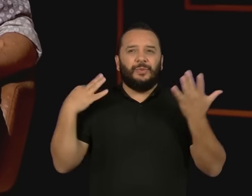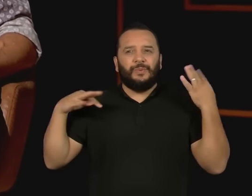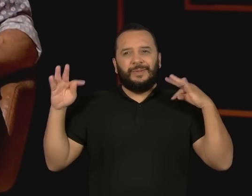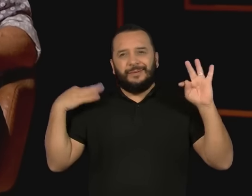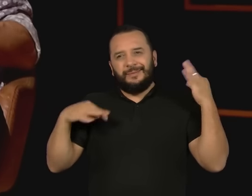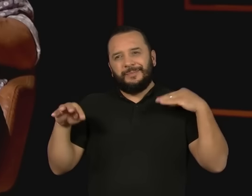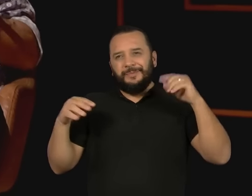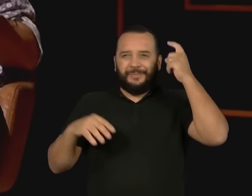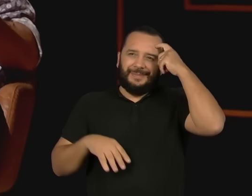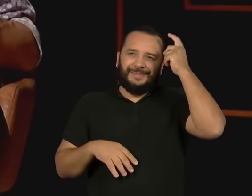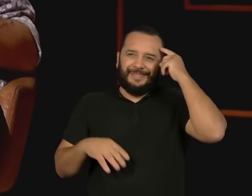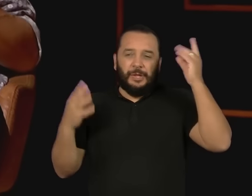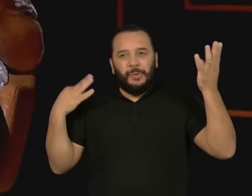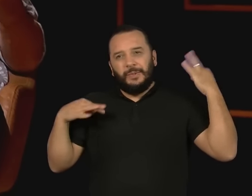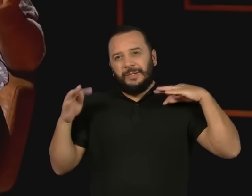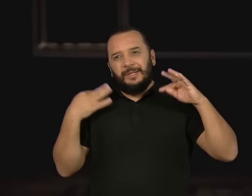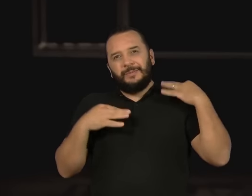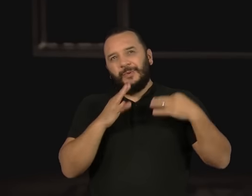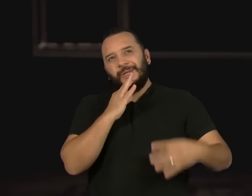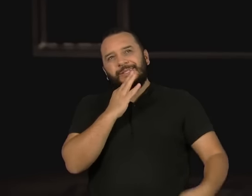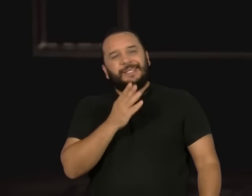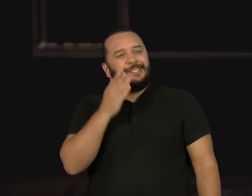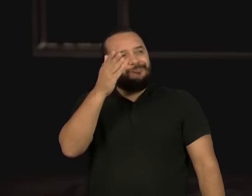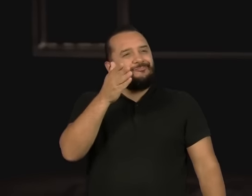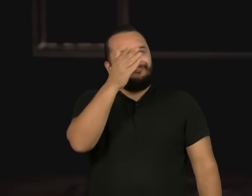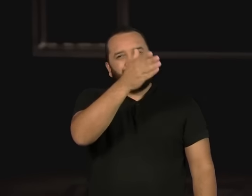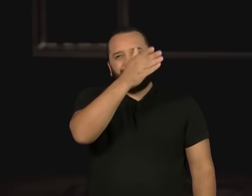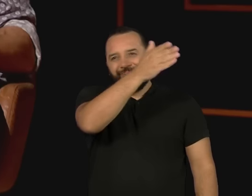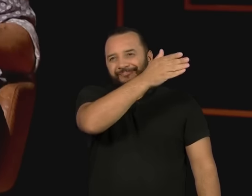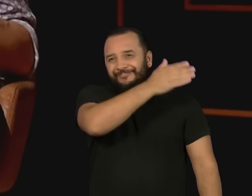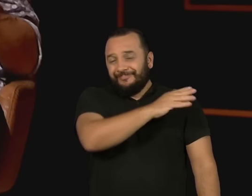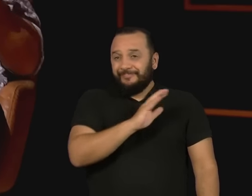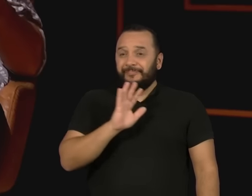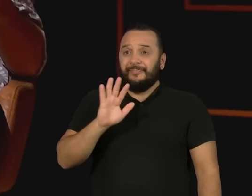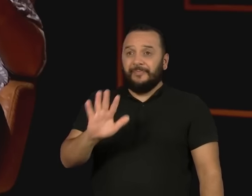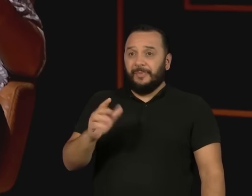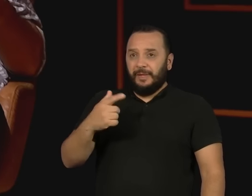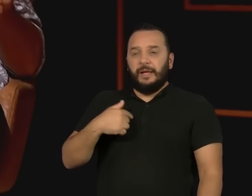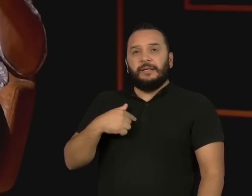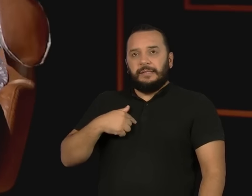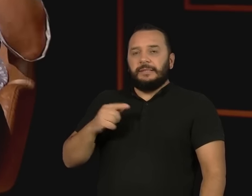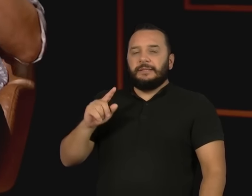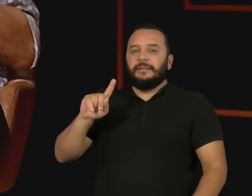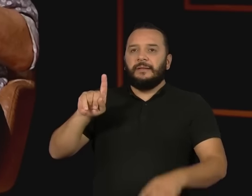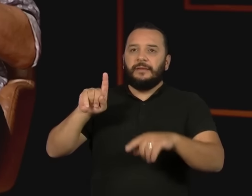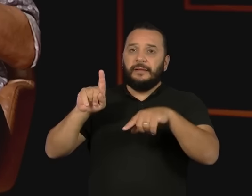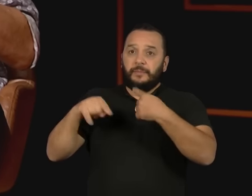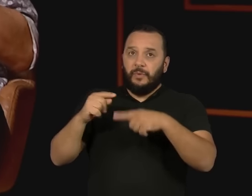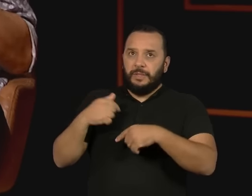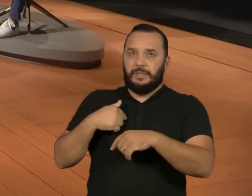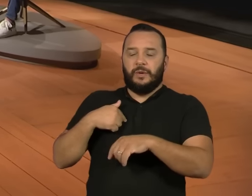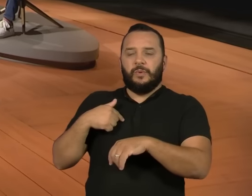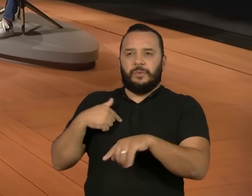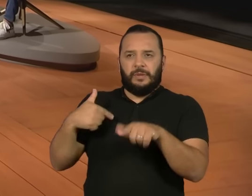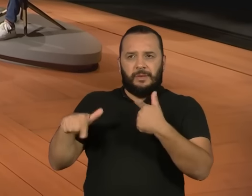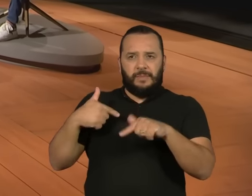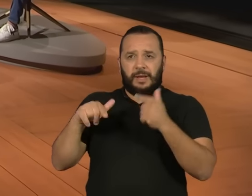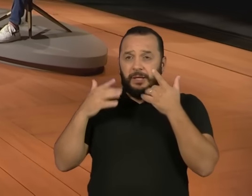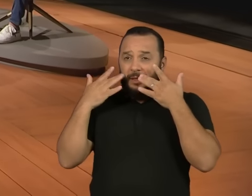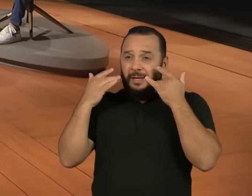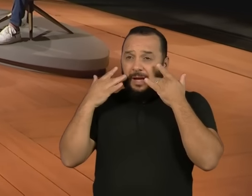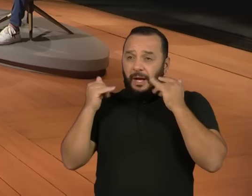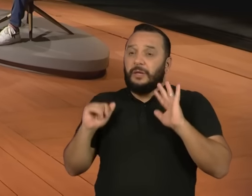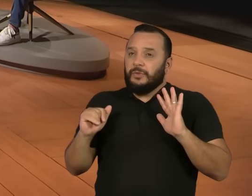a pensar em turismo, que eu gosto muito de conhecer lugares novos e tal. Né? E mesmo depois, dentro da profissão, né, tem uma hora,